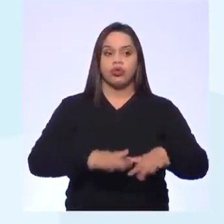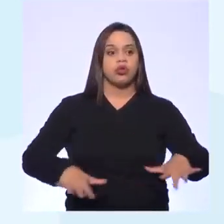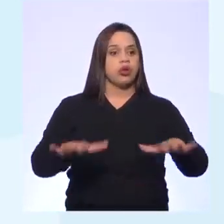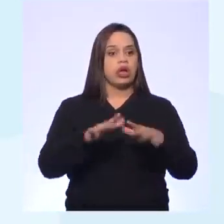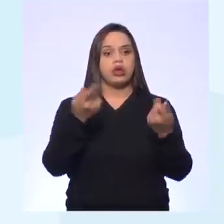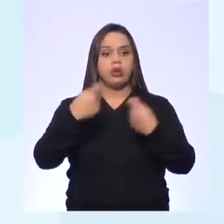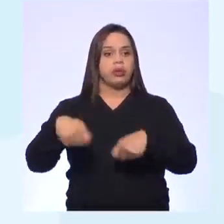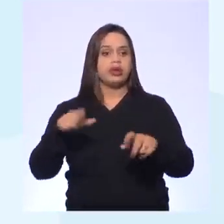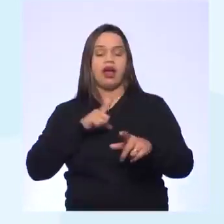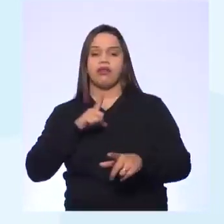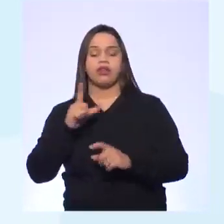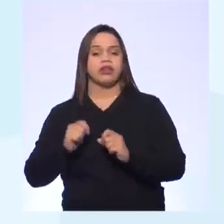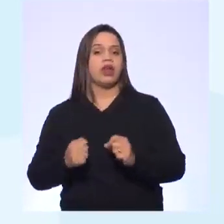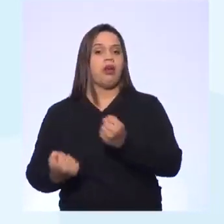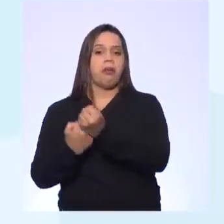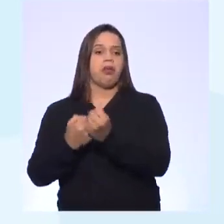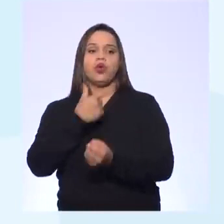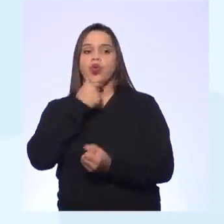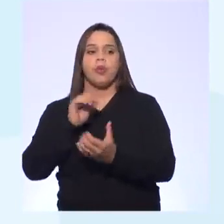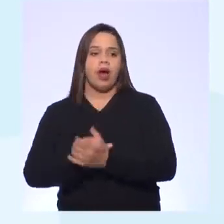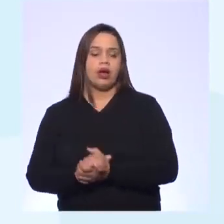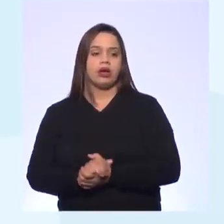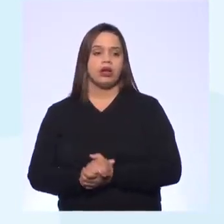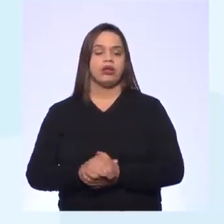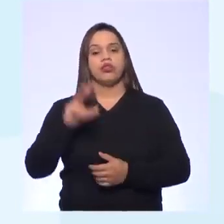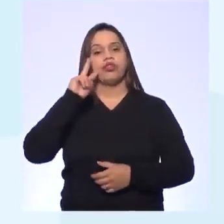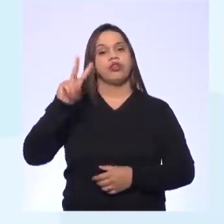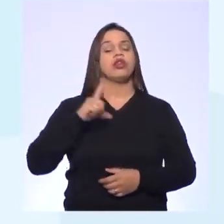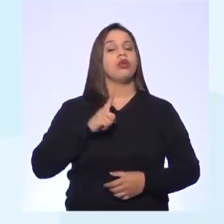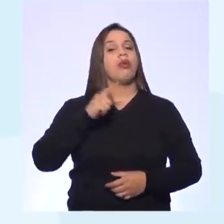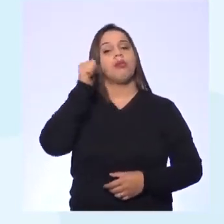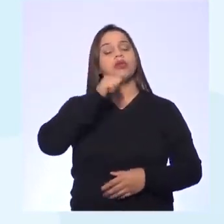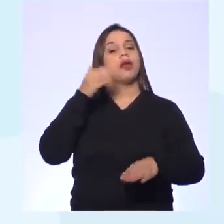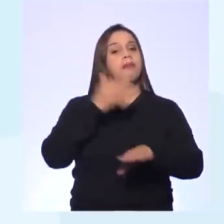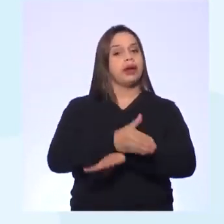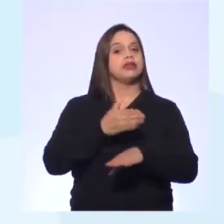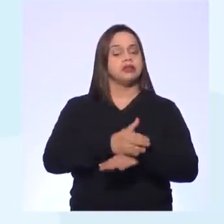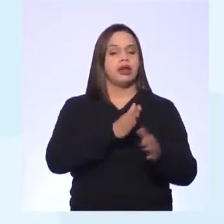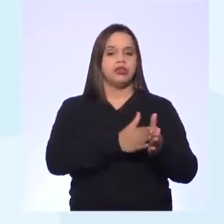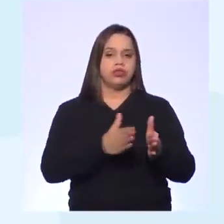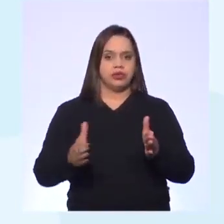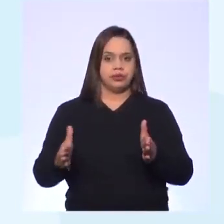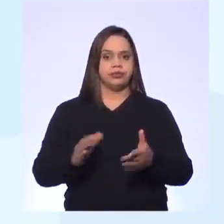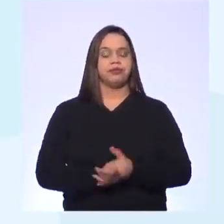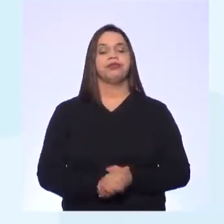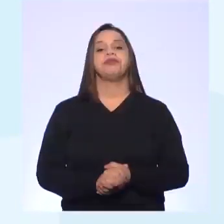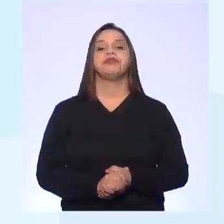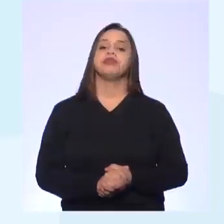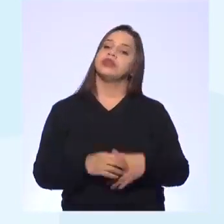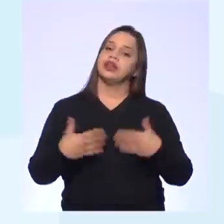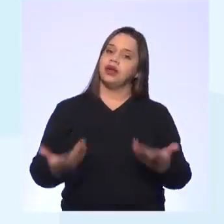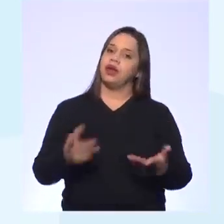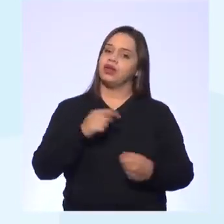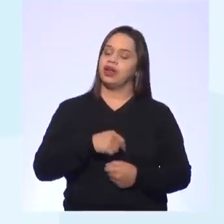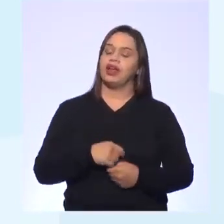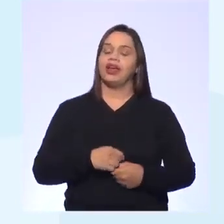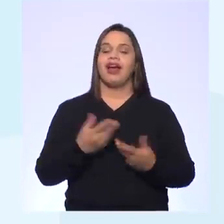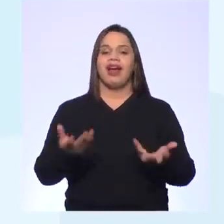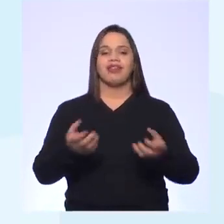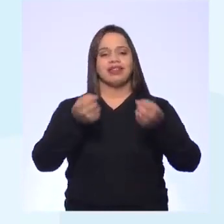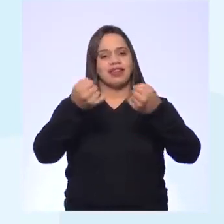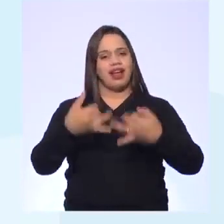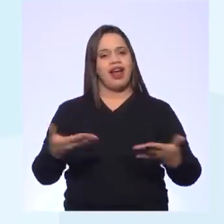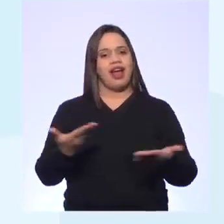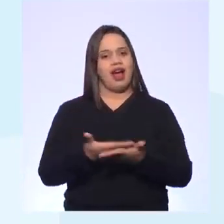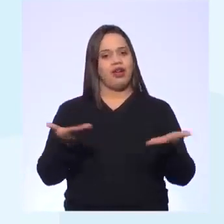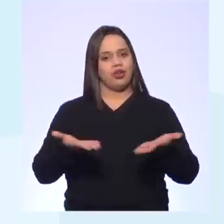mulher, ele começa a sofrer uma alteração, nós temos aí uma mulher muito mais participativa neste processo. Então, é isso. Eu espero que vocês tenham